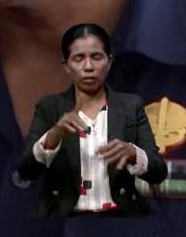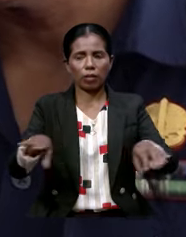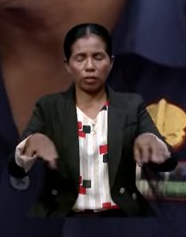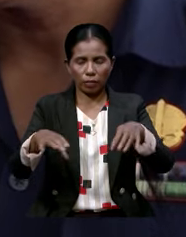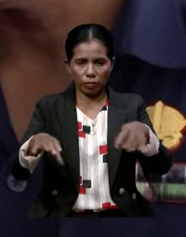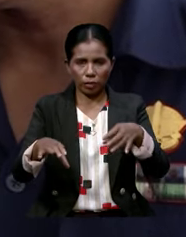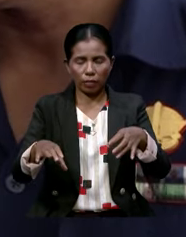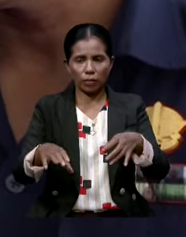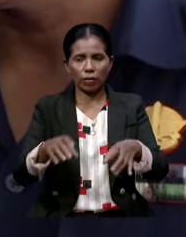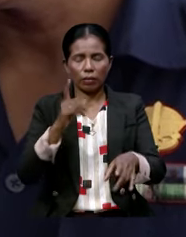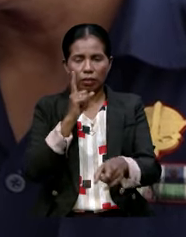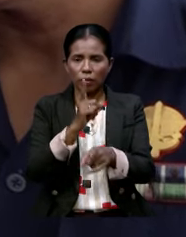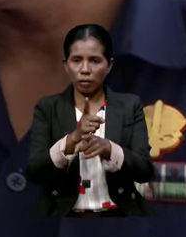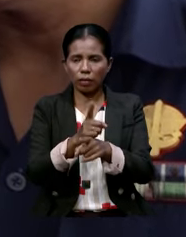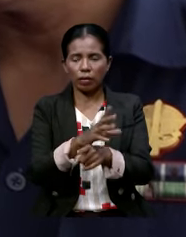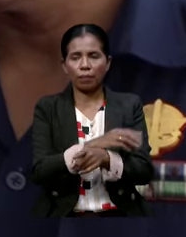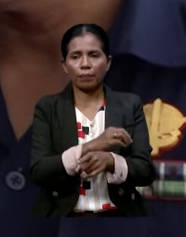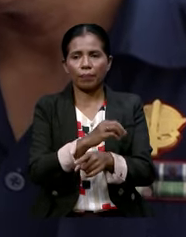Secreta, na vez que